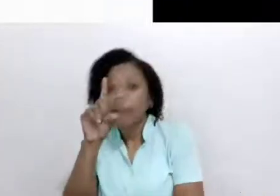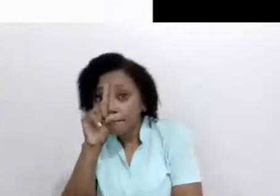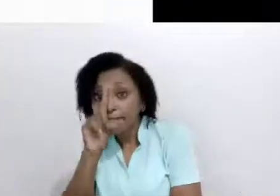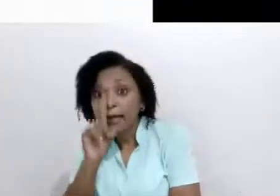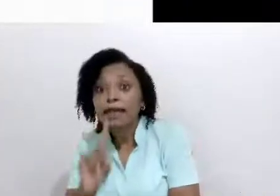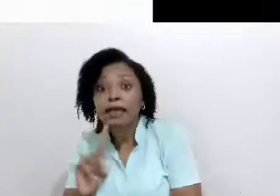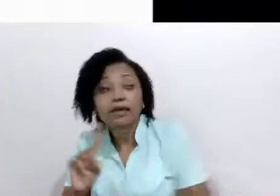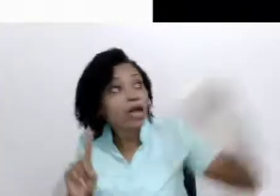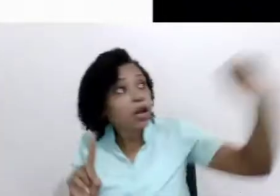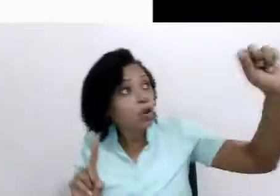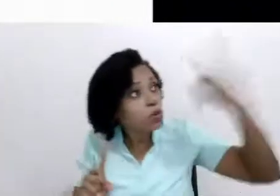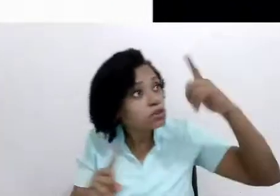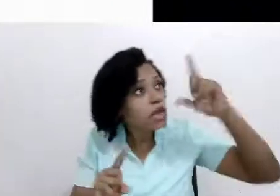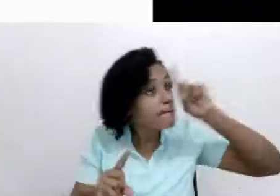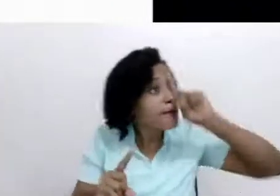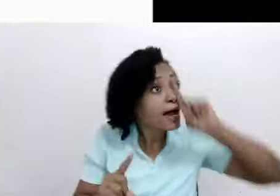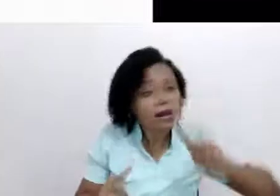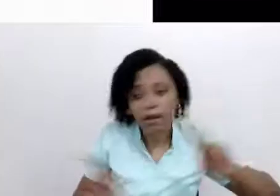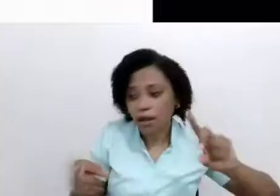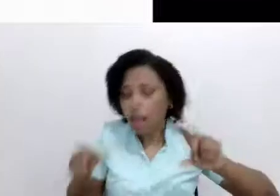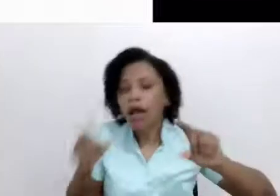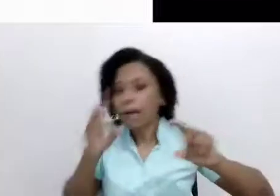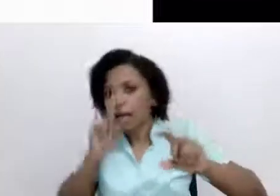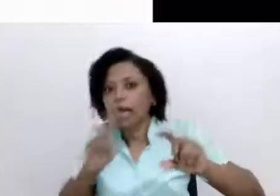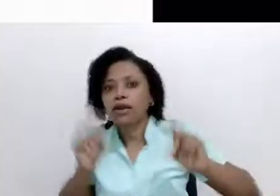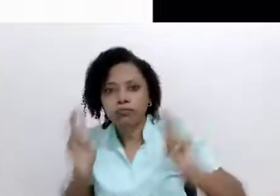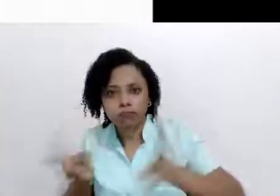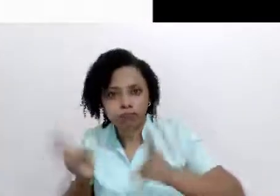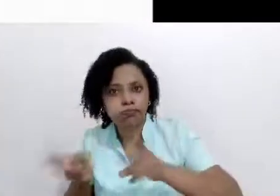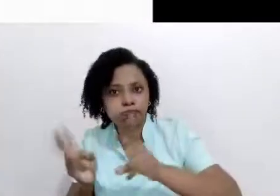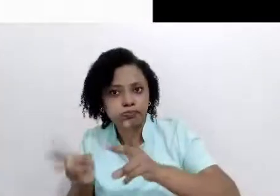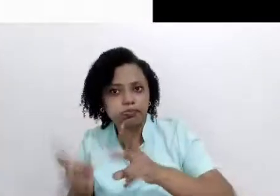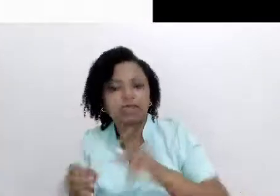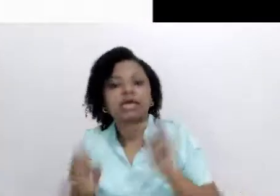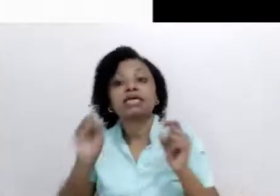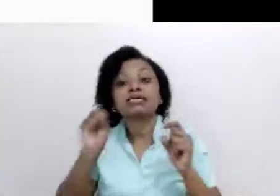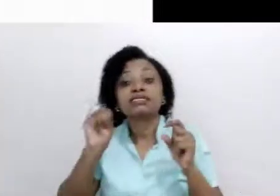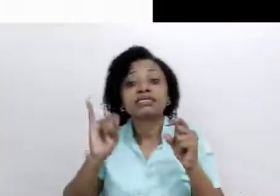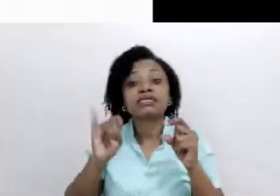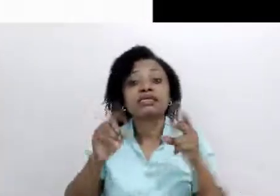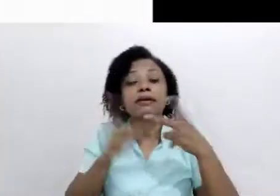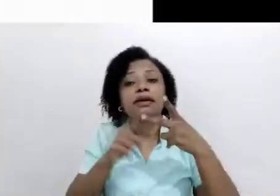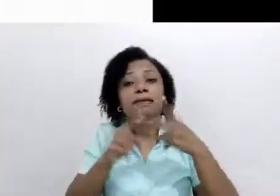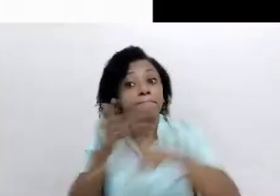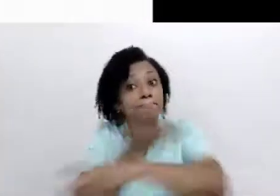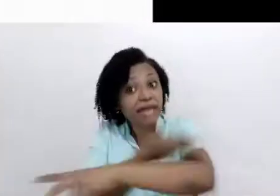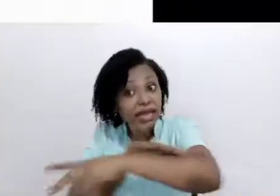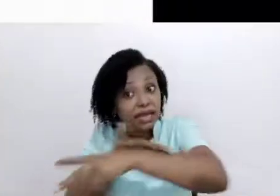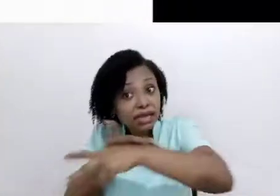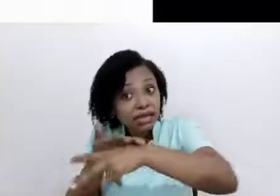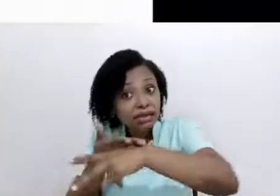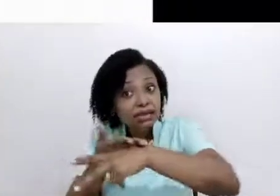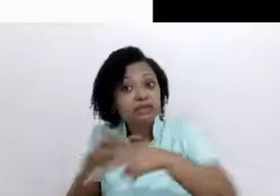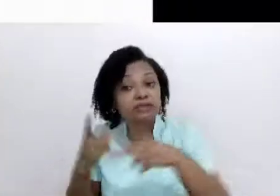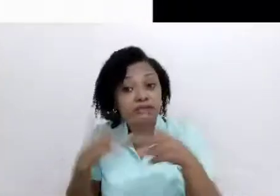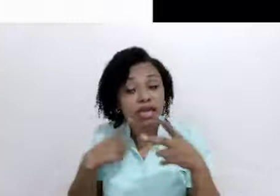amarelo, na presença de luz amarela, ele vai permanecer amarelo. Se o corpo for branco, na presença de